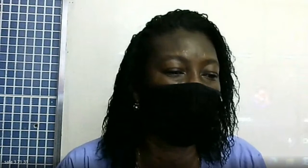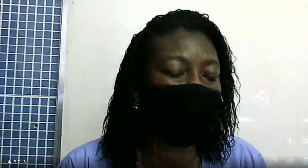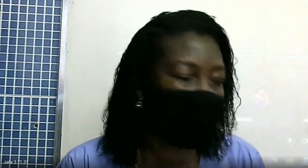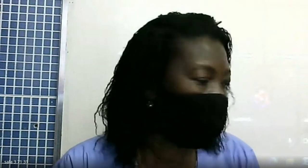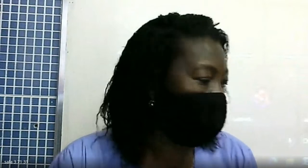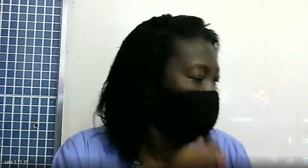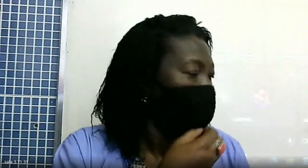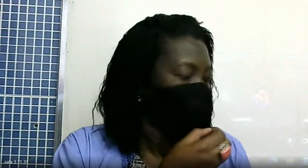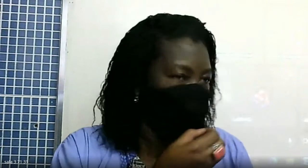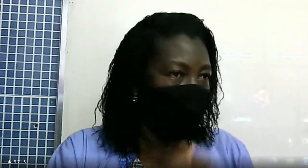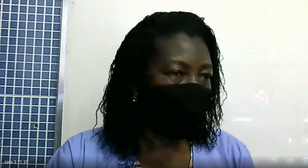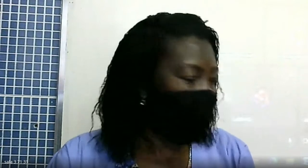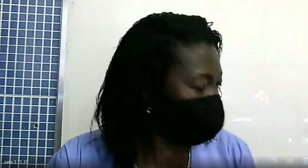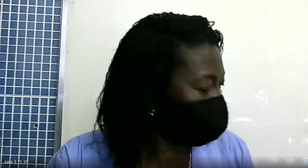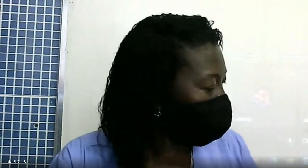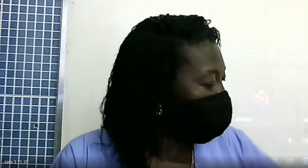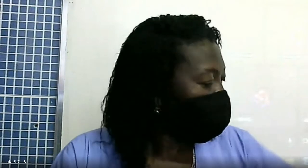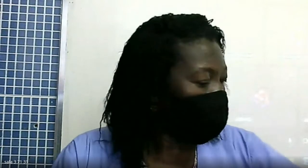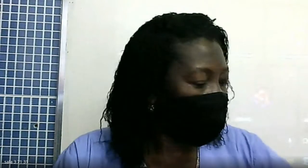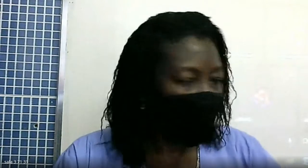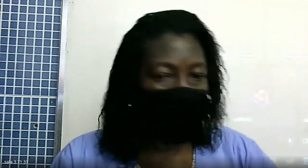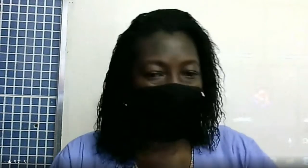flor? Vamos lá.